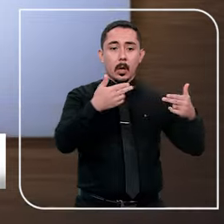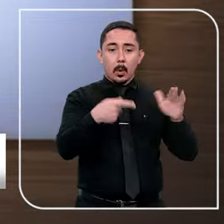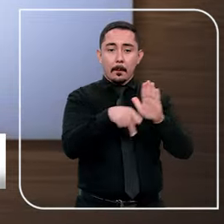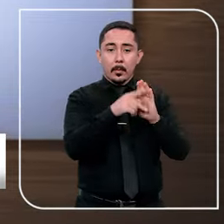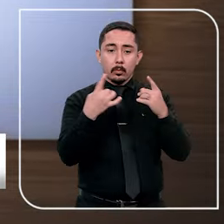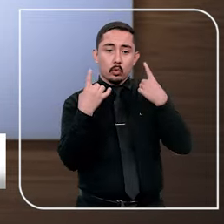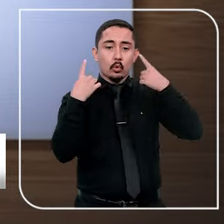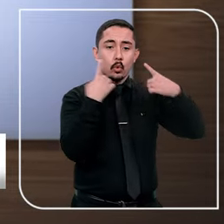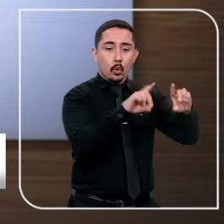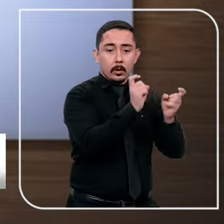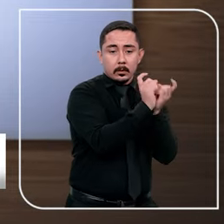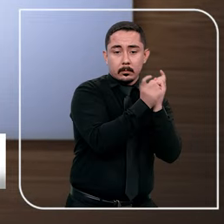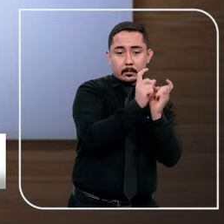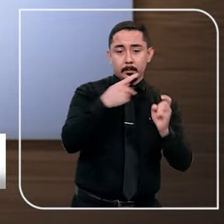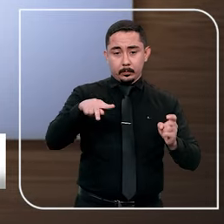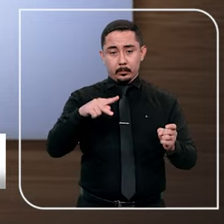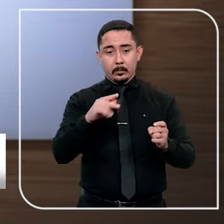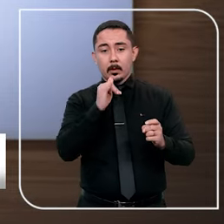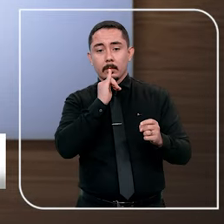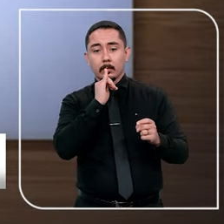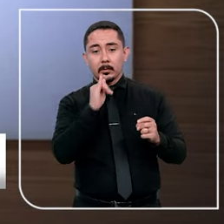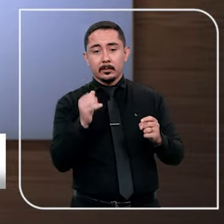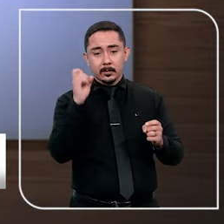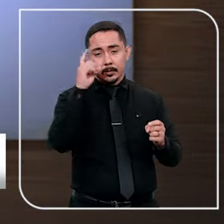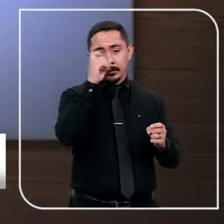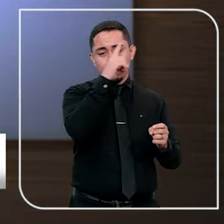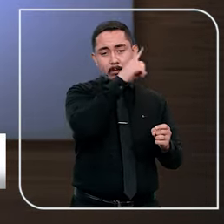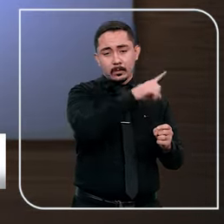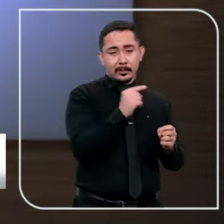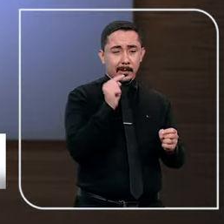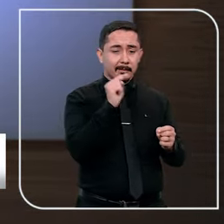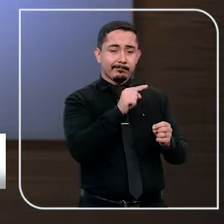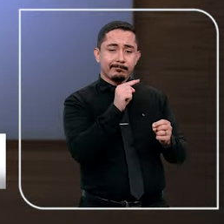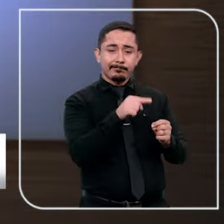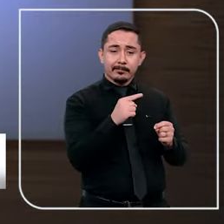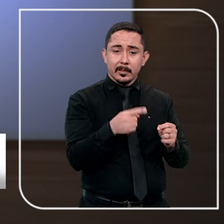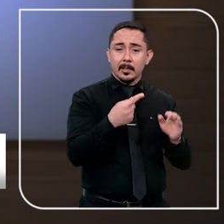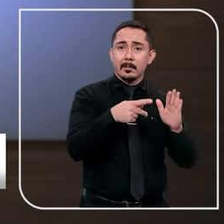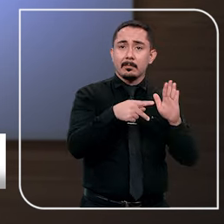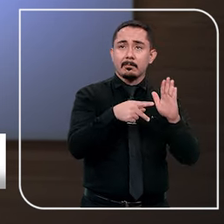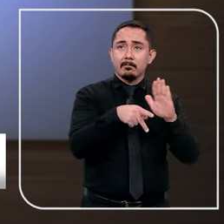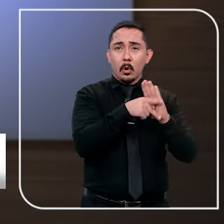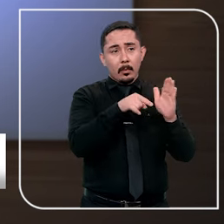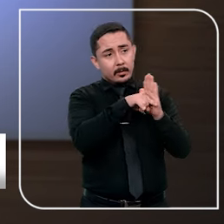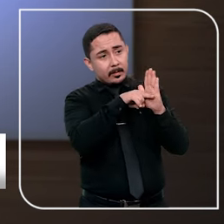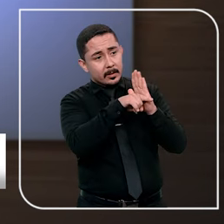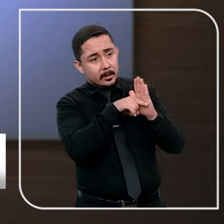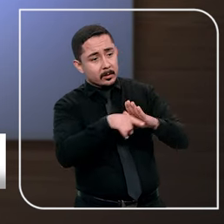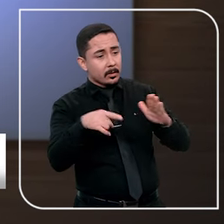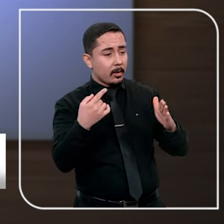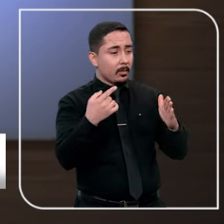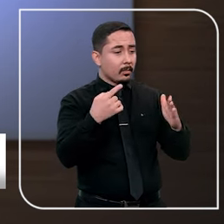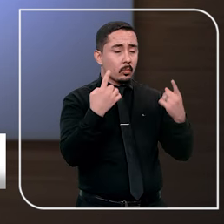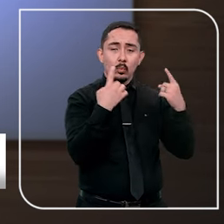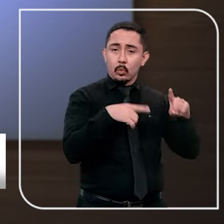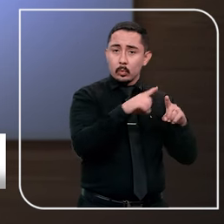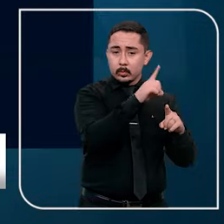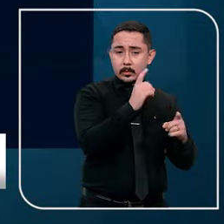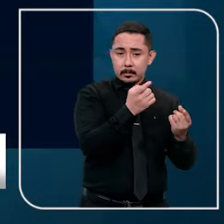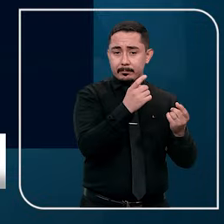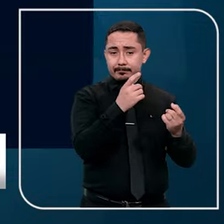administração pública dentre elas dificultar a investigação ou fiscalização de órgãos entidades ou agentes